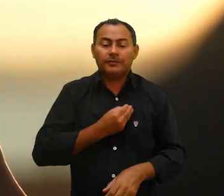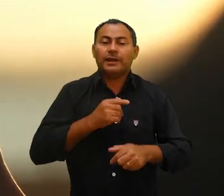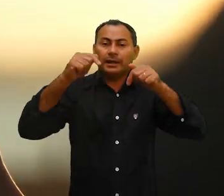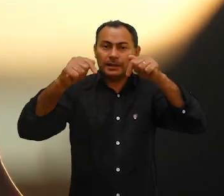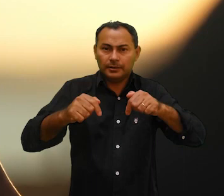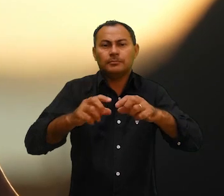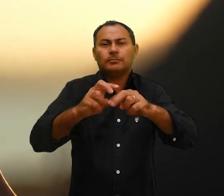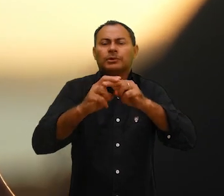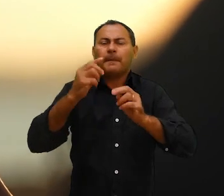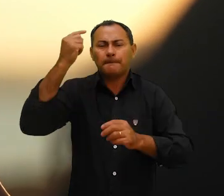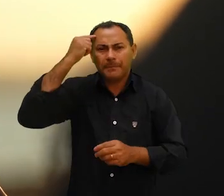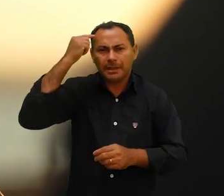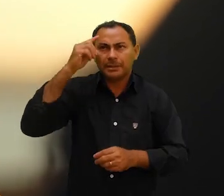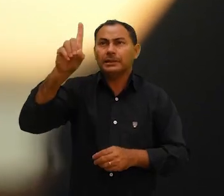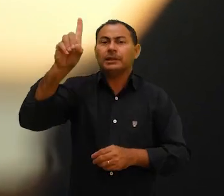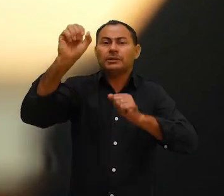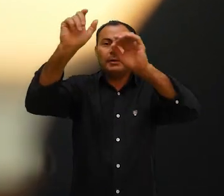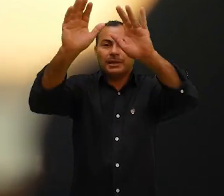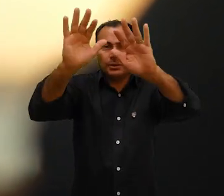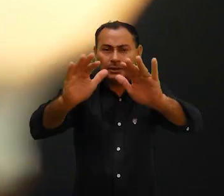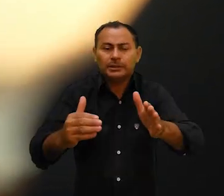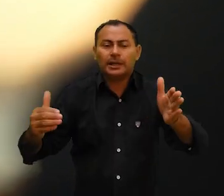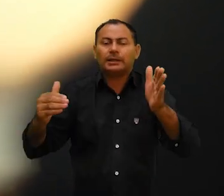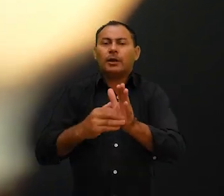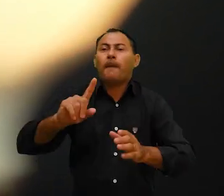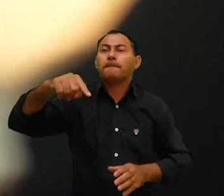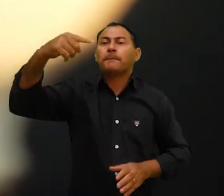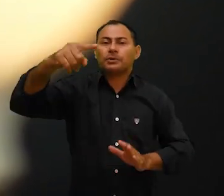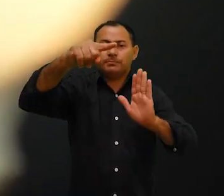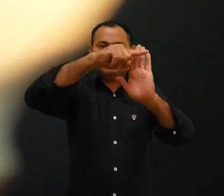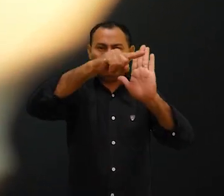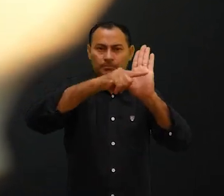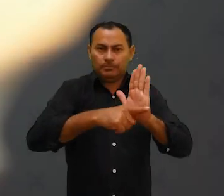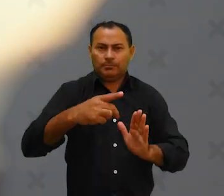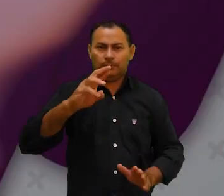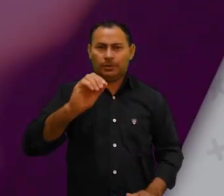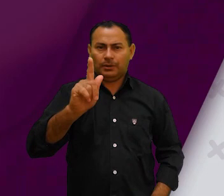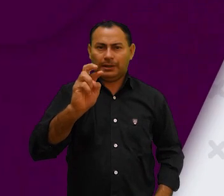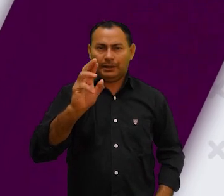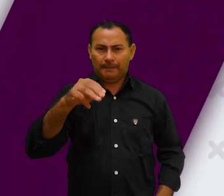vivermos. Então pense nisso, Deus lhe abençoe e até o próximo programa.